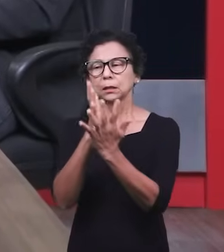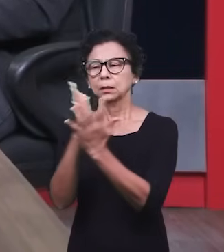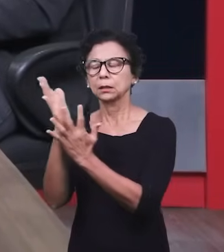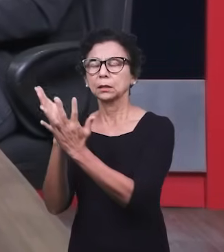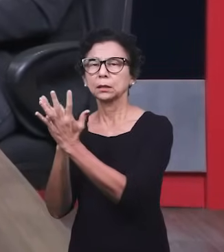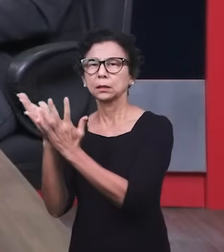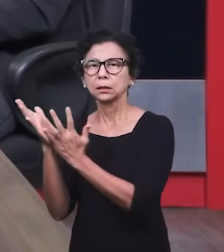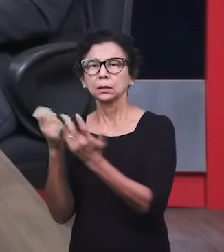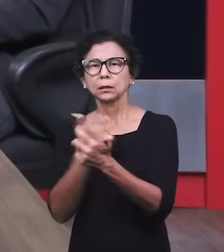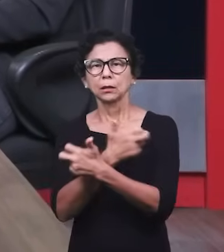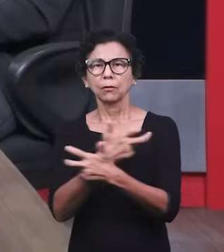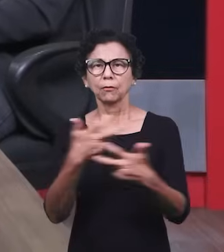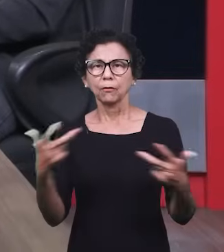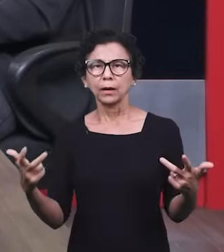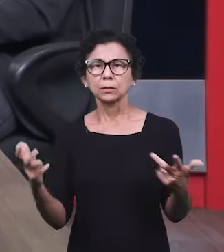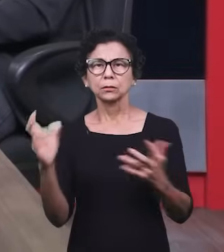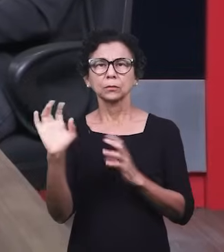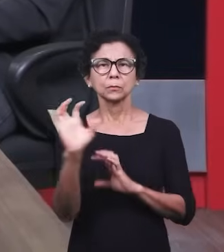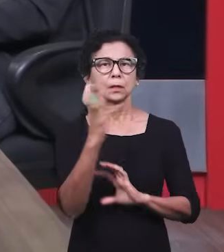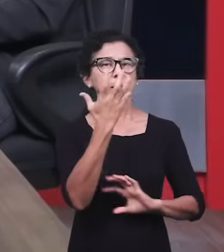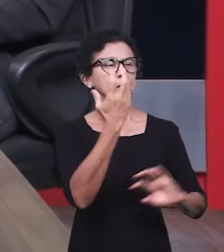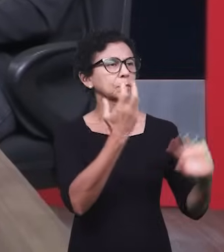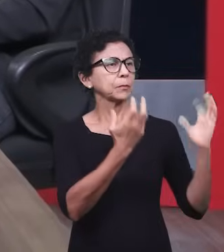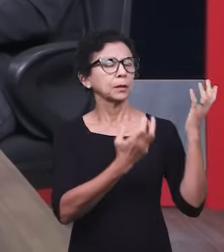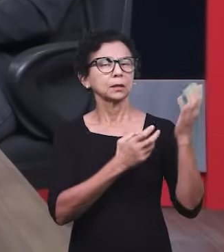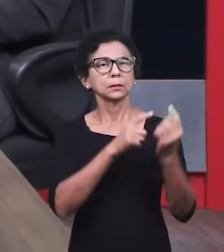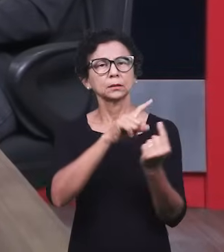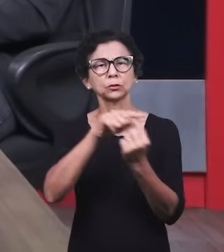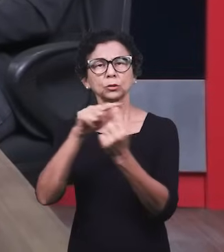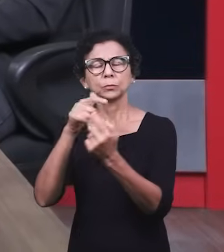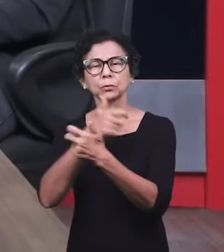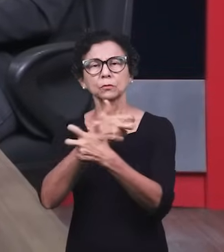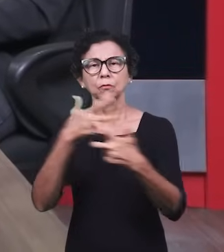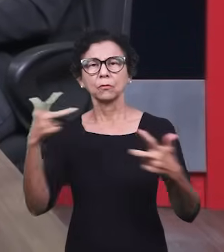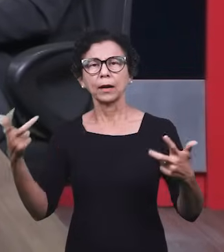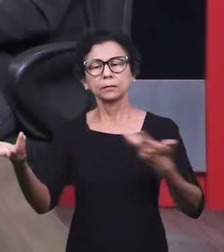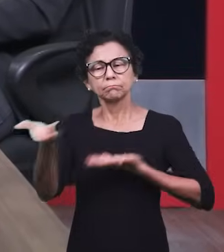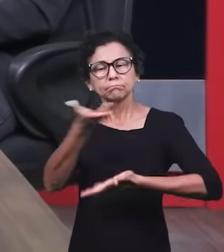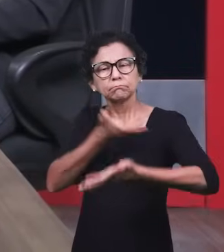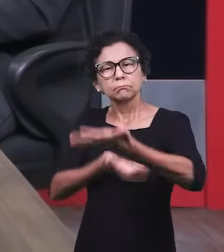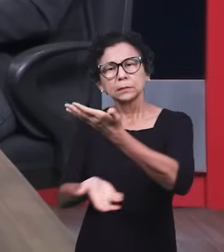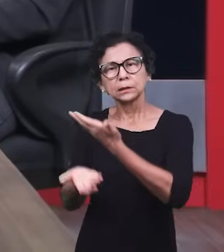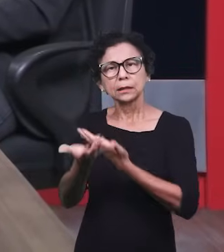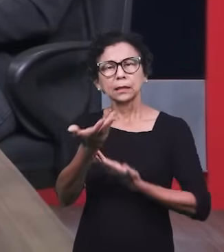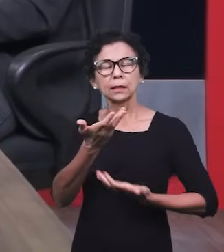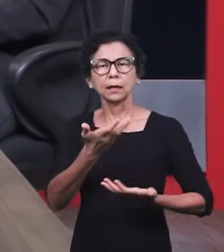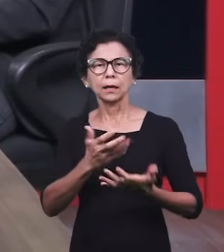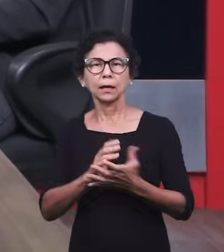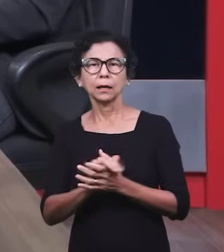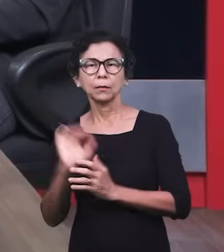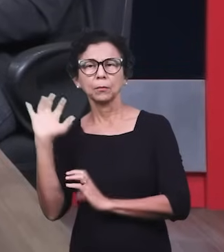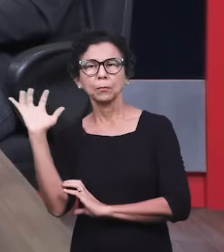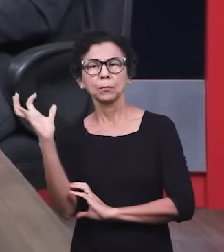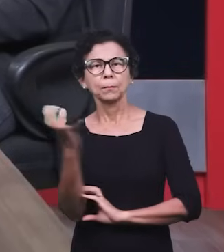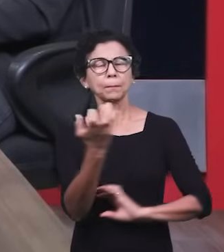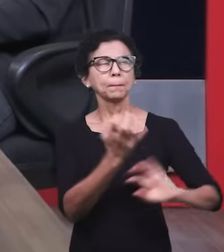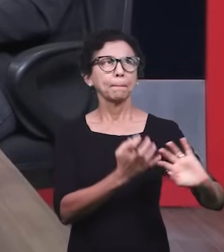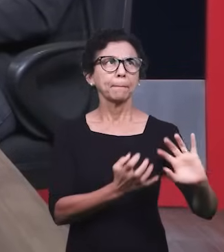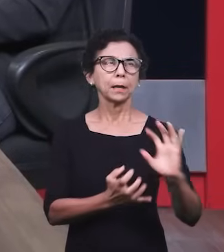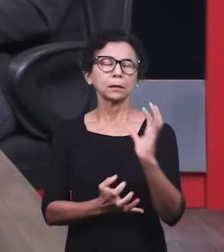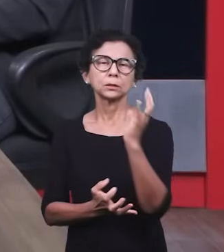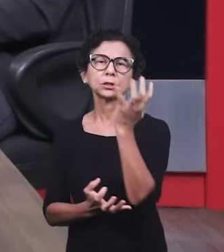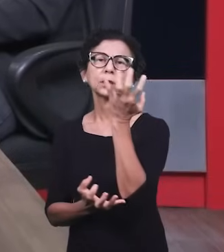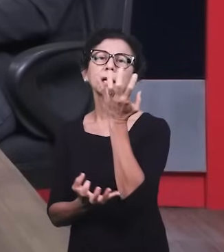plantas elas interagem com o meio ambiente né tanto a nível de de meio ambiente quando eu